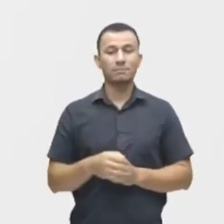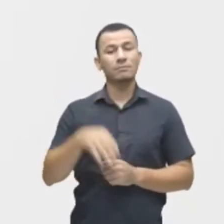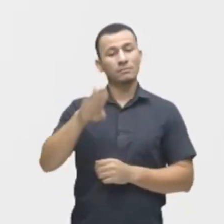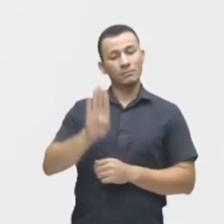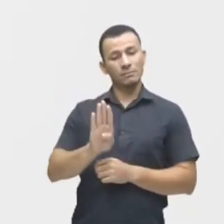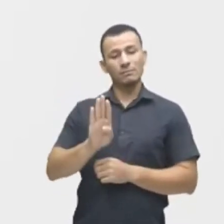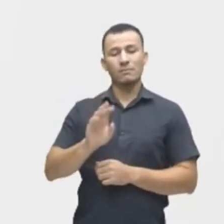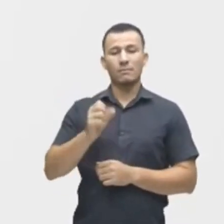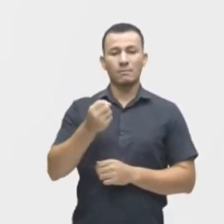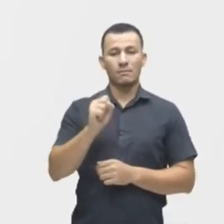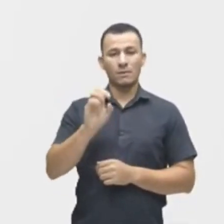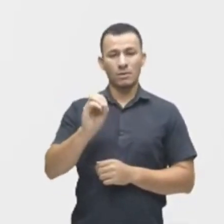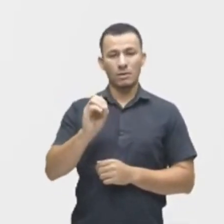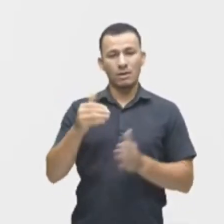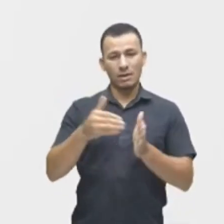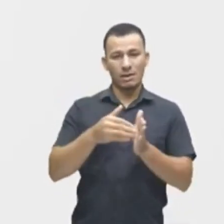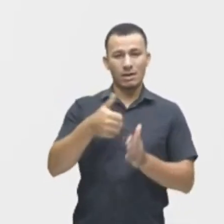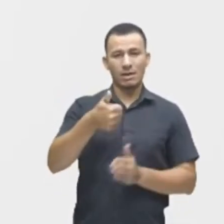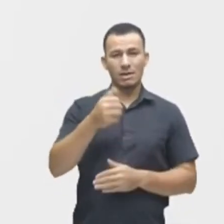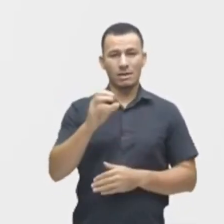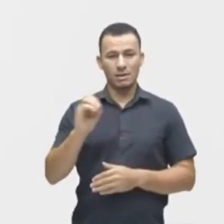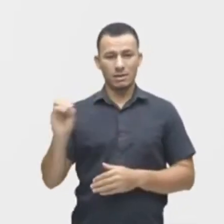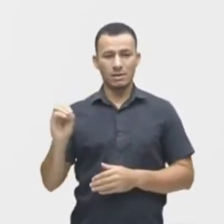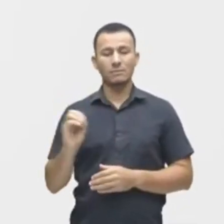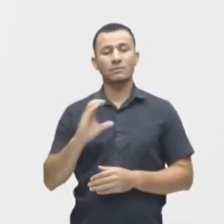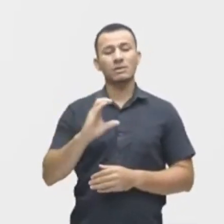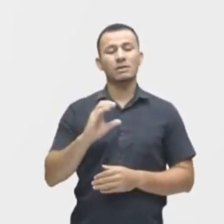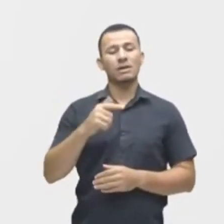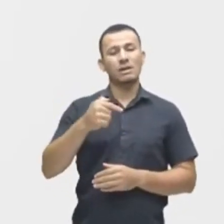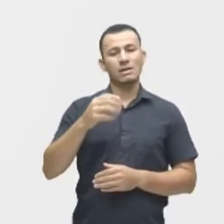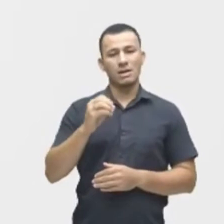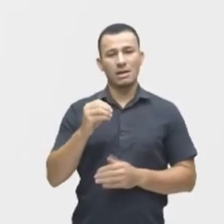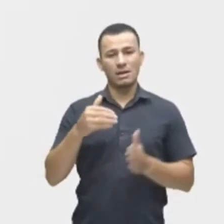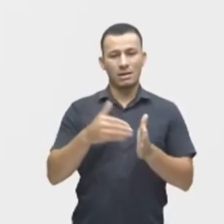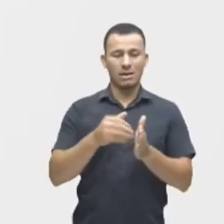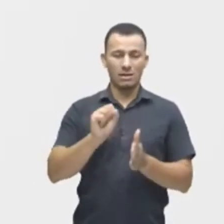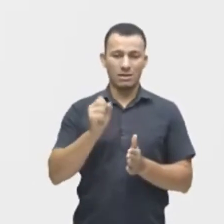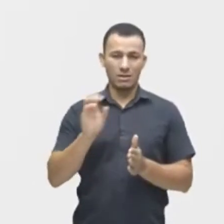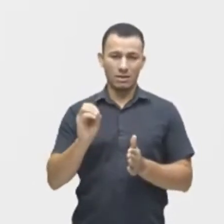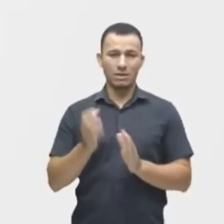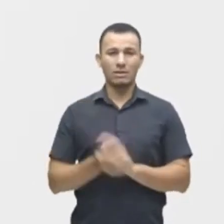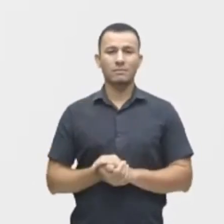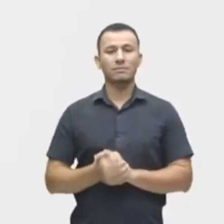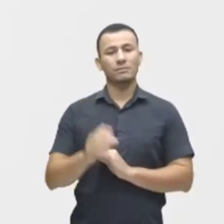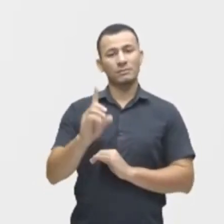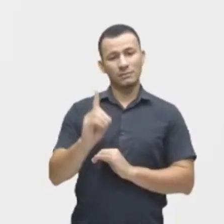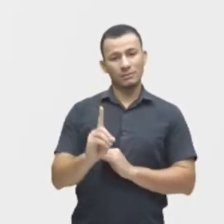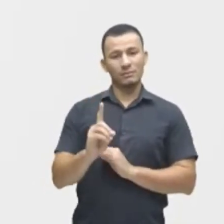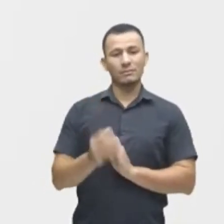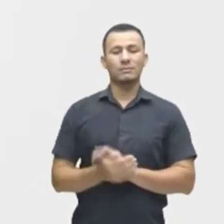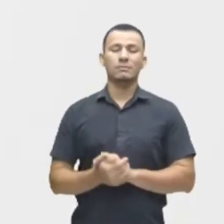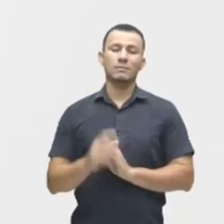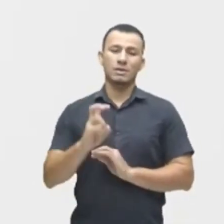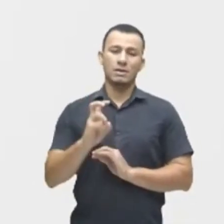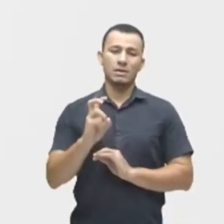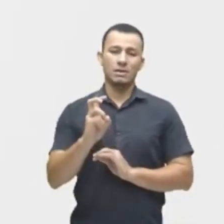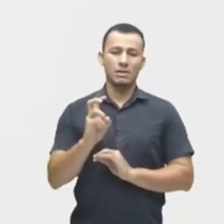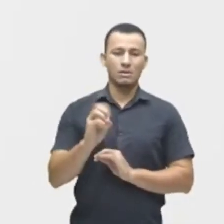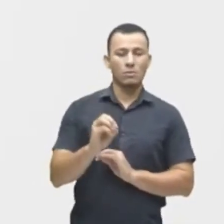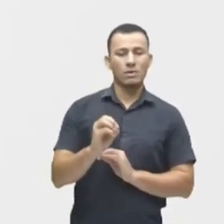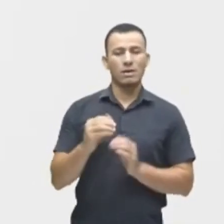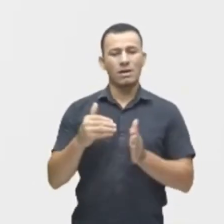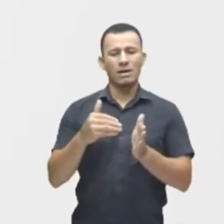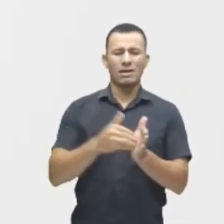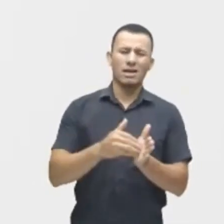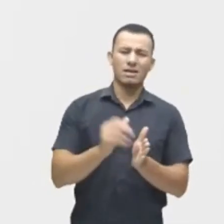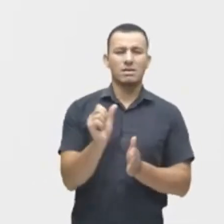B, de 80 a 100, na letra C, de 70 a 80 batimentos por minuto, e letra D, eu dou uma opção de